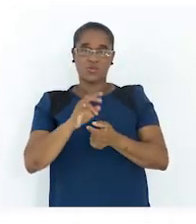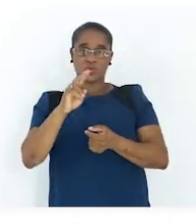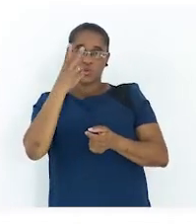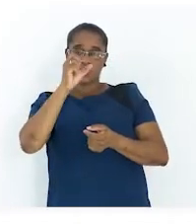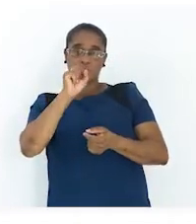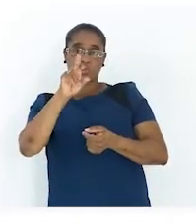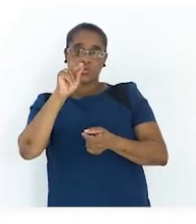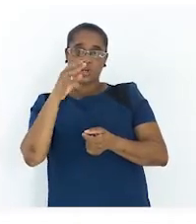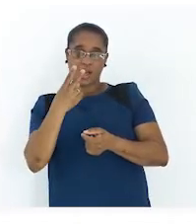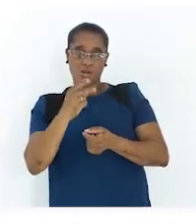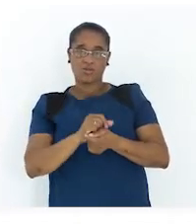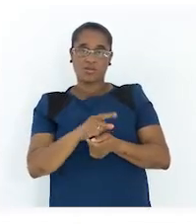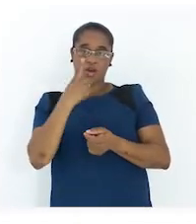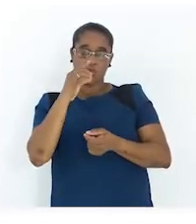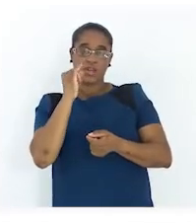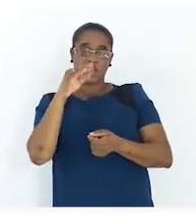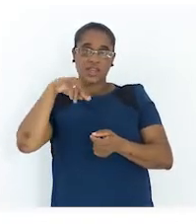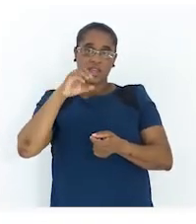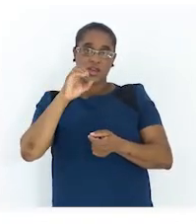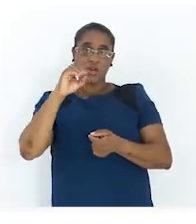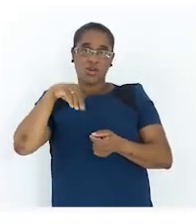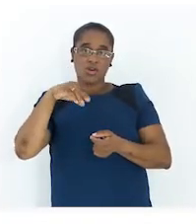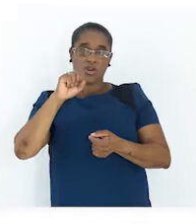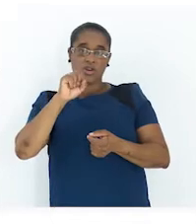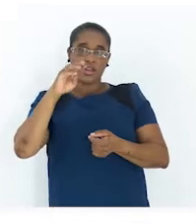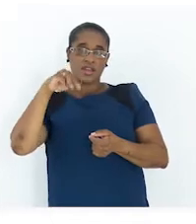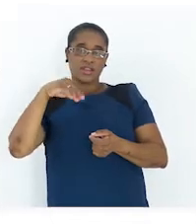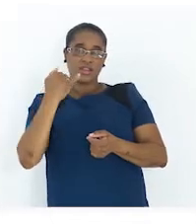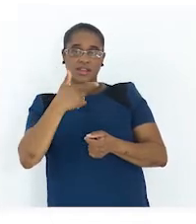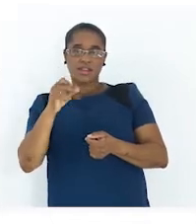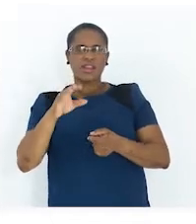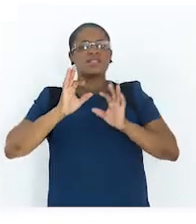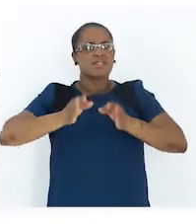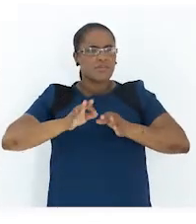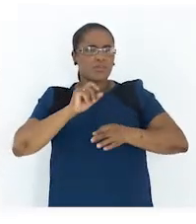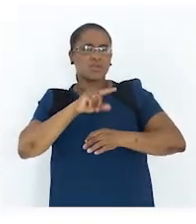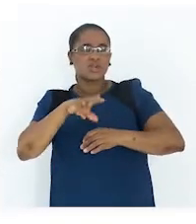segundo grau a uma incógnita é sempre possível em R.